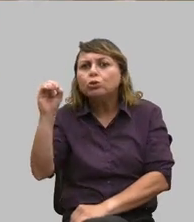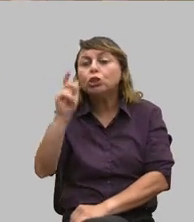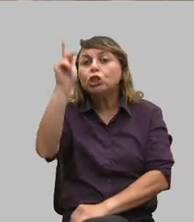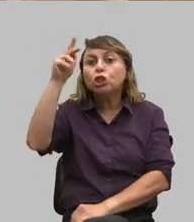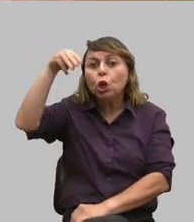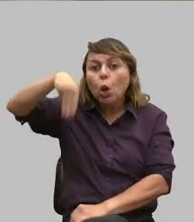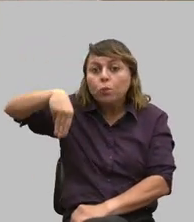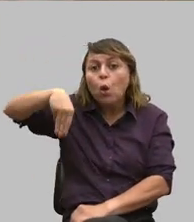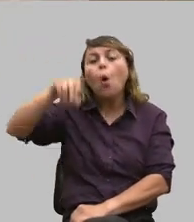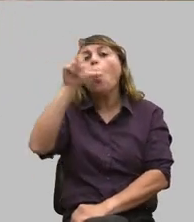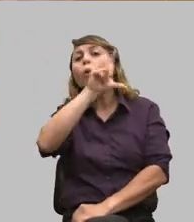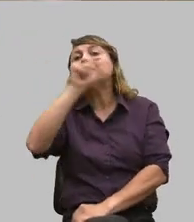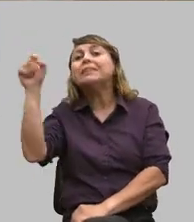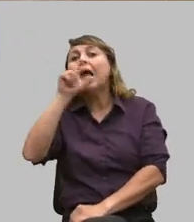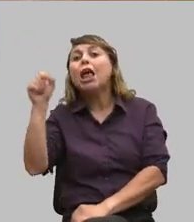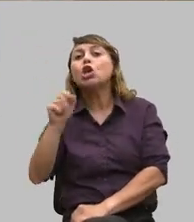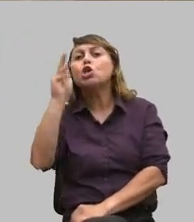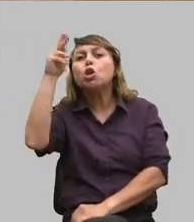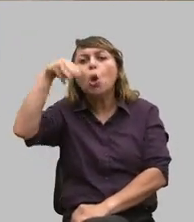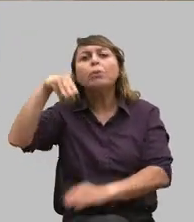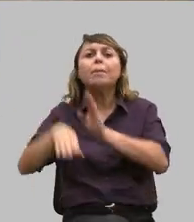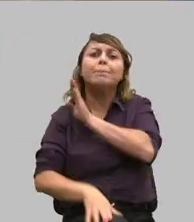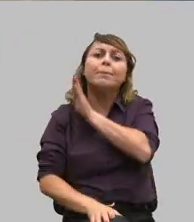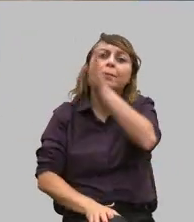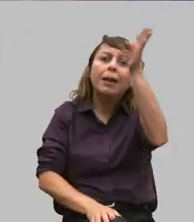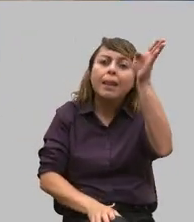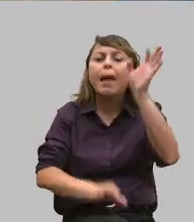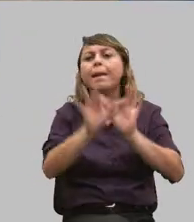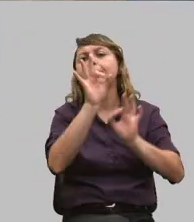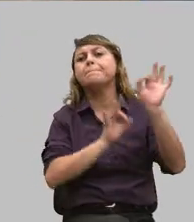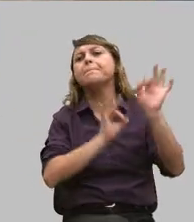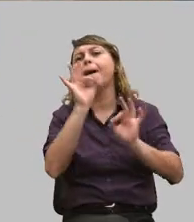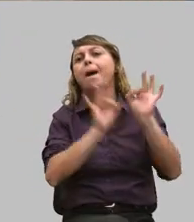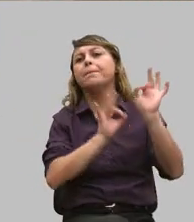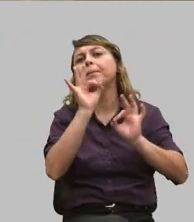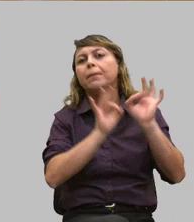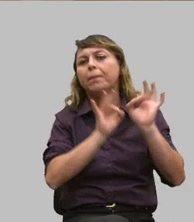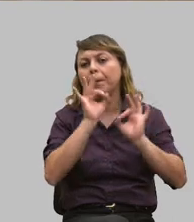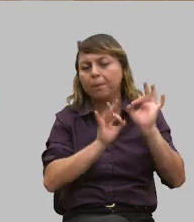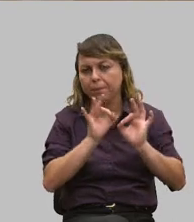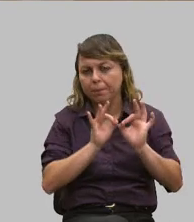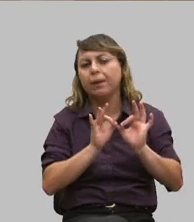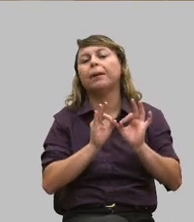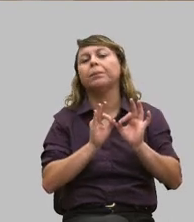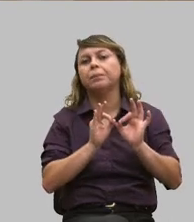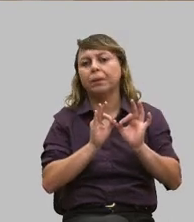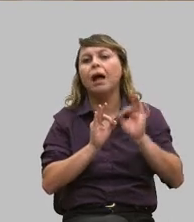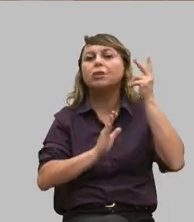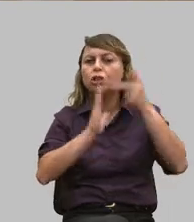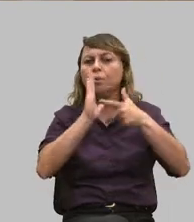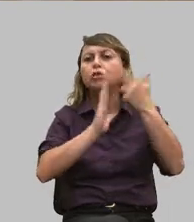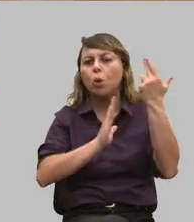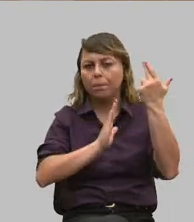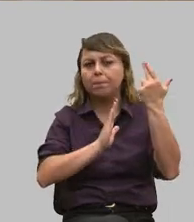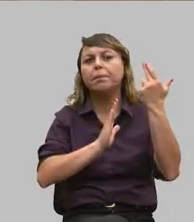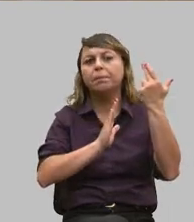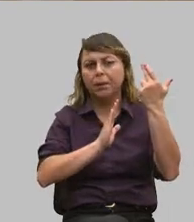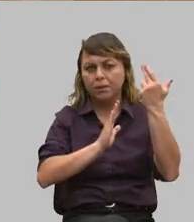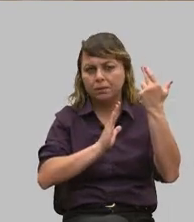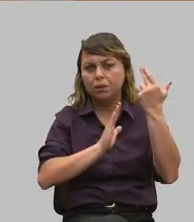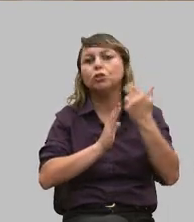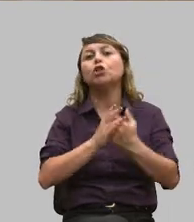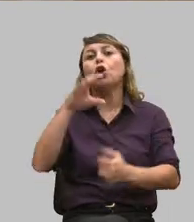anda 100 km para poder ir lá ir lá já preparar para eh ser operado né visto que nós temos